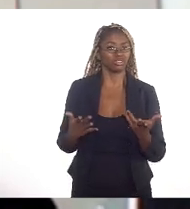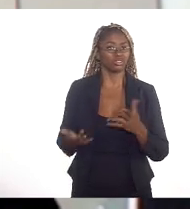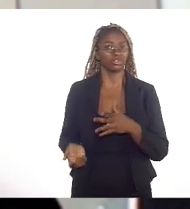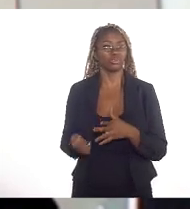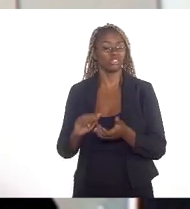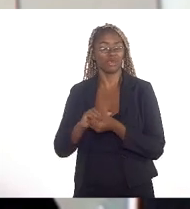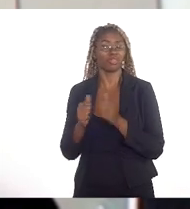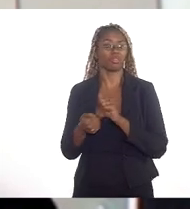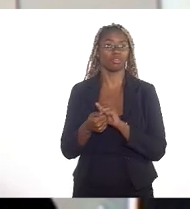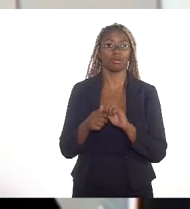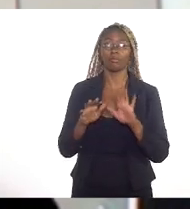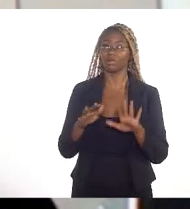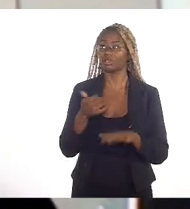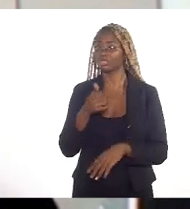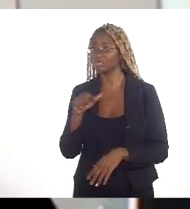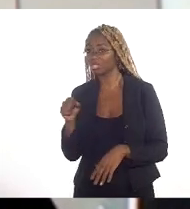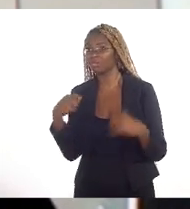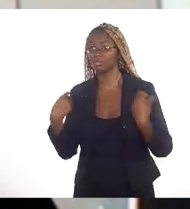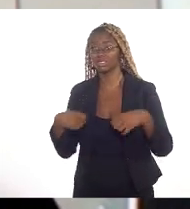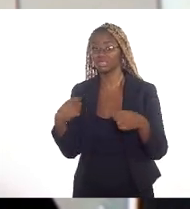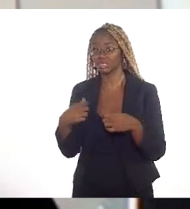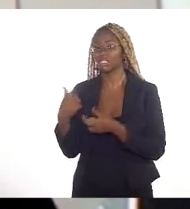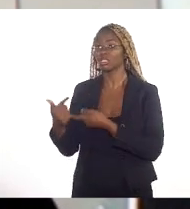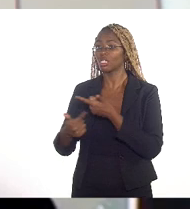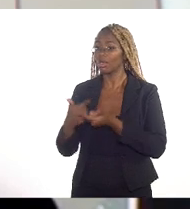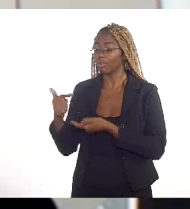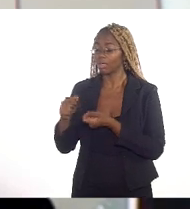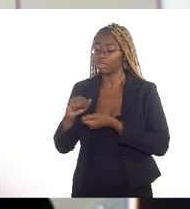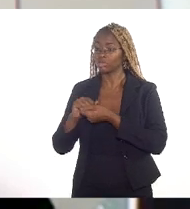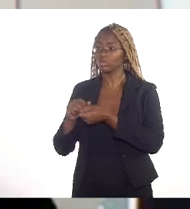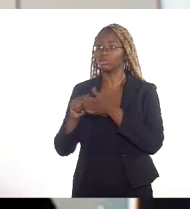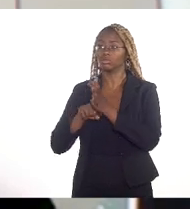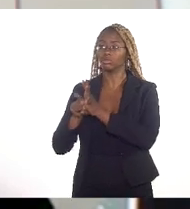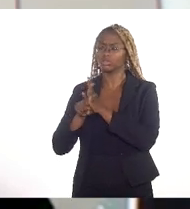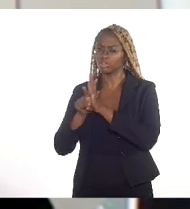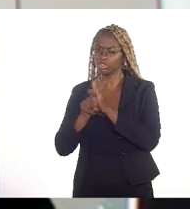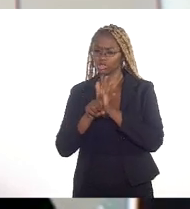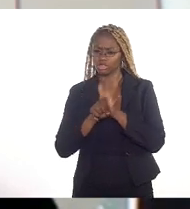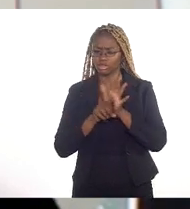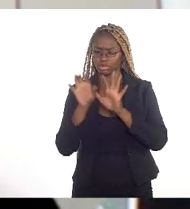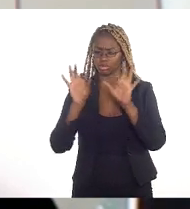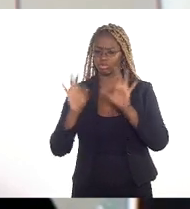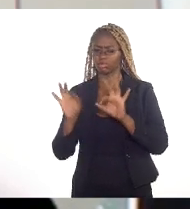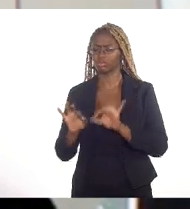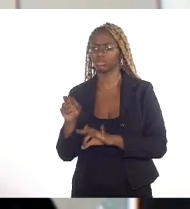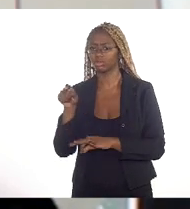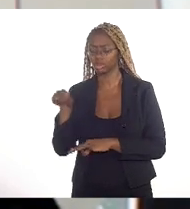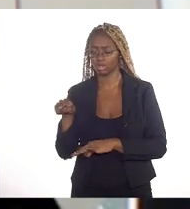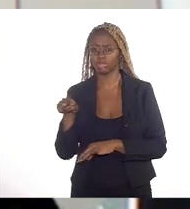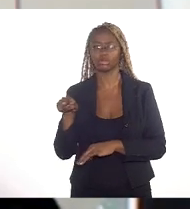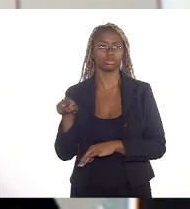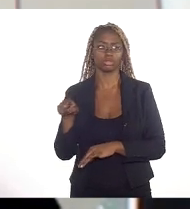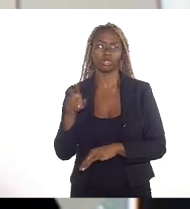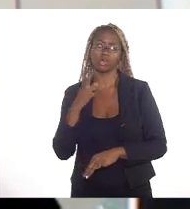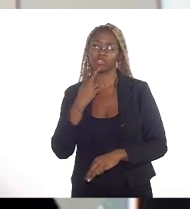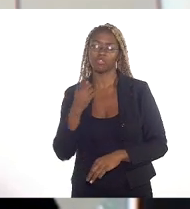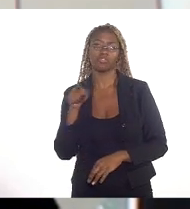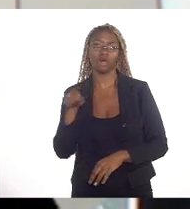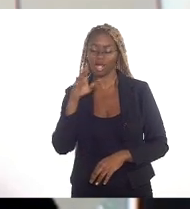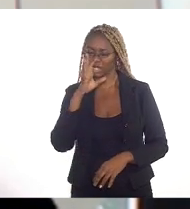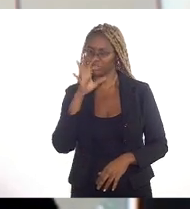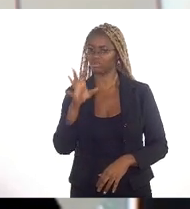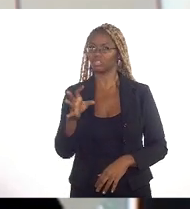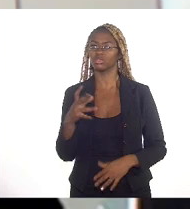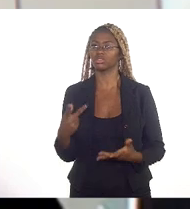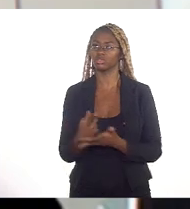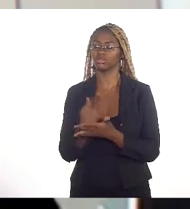é que algumas assessorias têm que buscar fazer esse trabalho de pesquisar sobre o projeto que está em tramitação para não acabar fazendo acusações